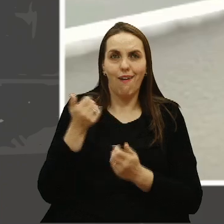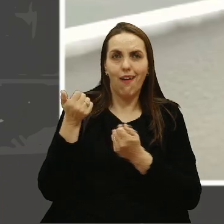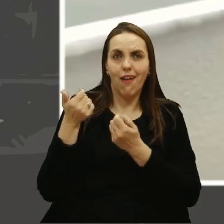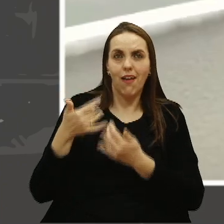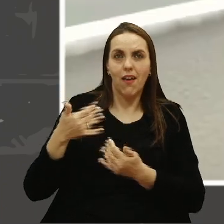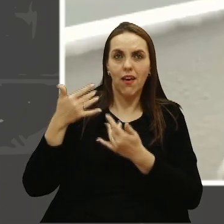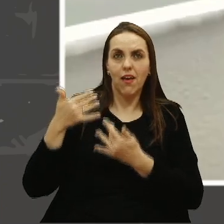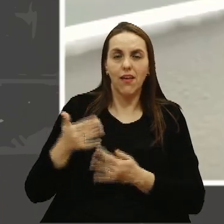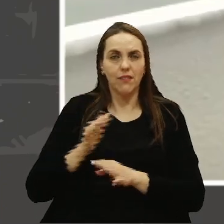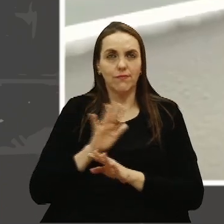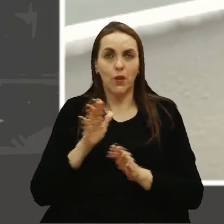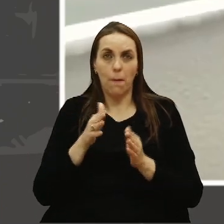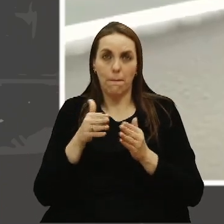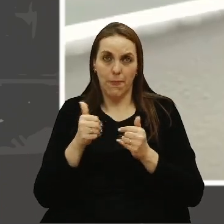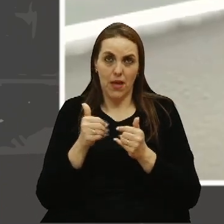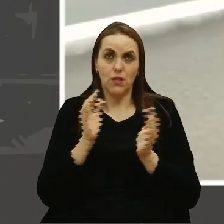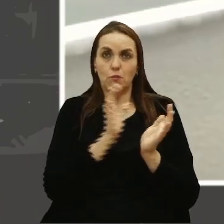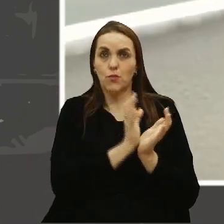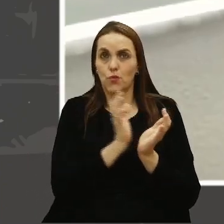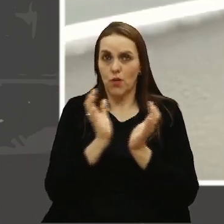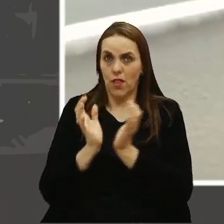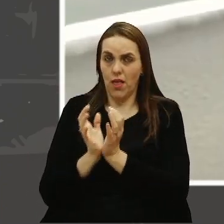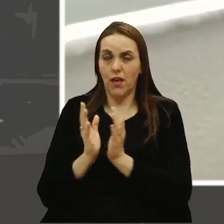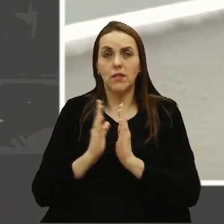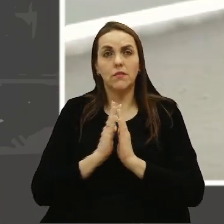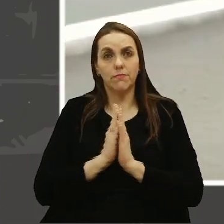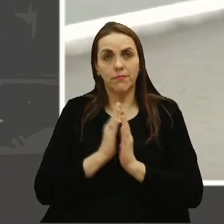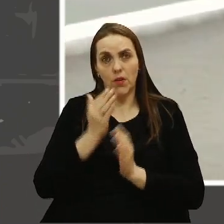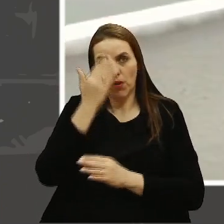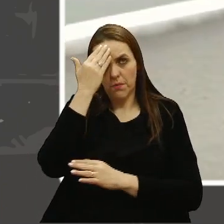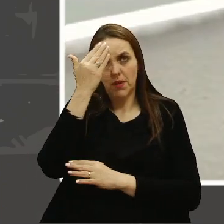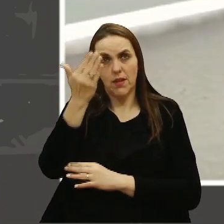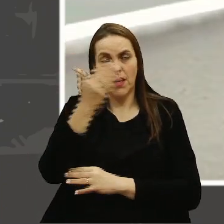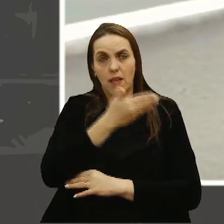falas, é só isso que eu peço para os colegas. Obrigada, então, pela oportunidade de falar.